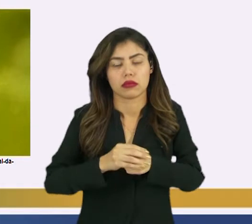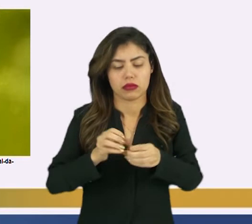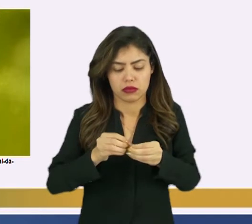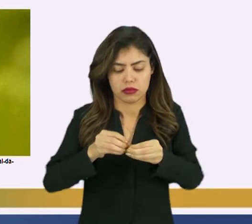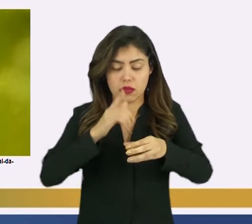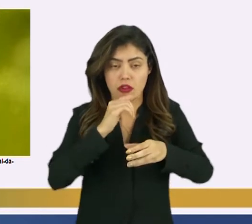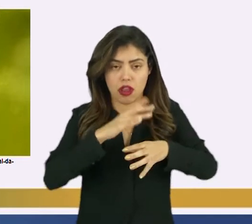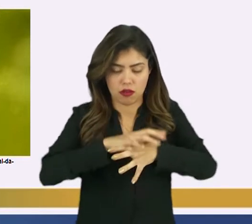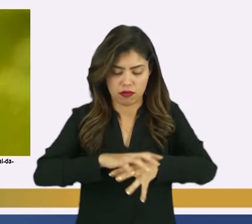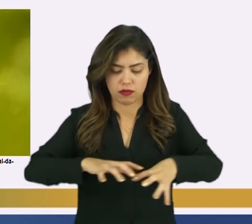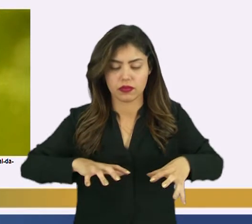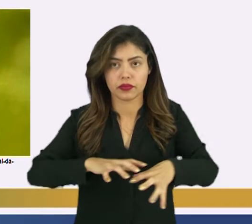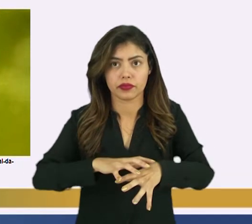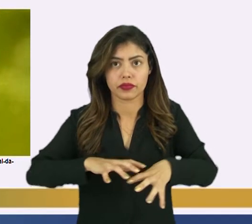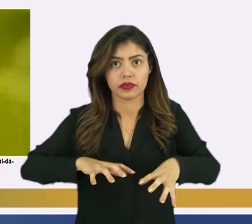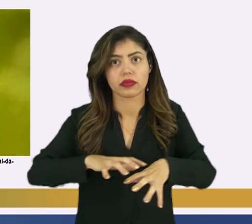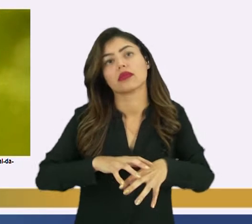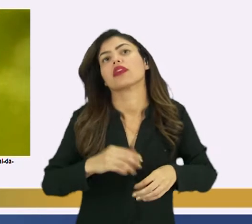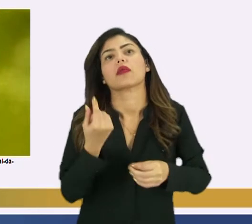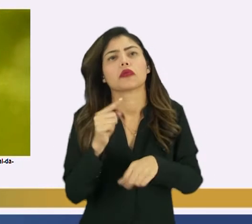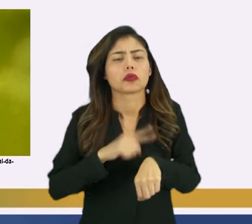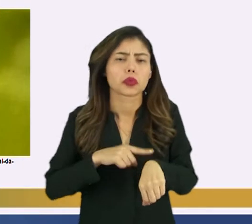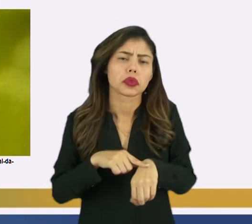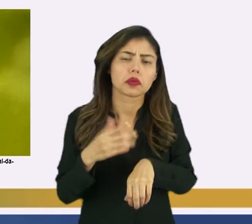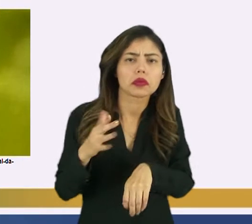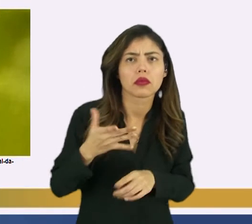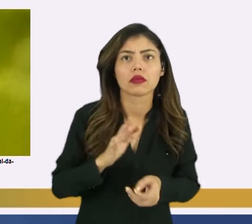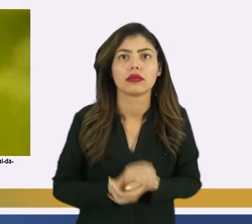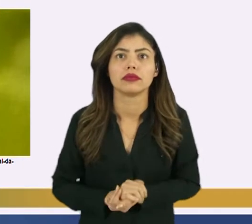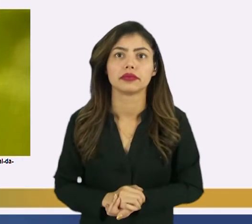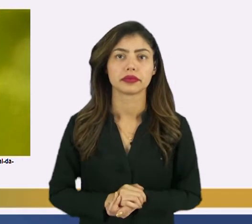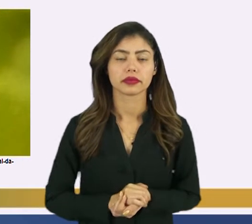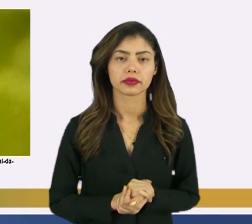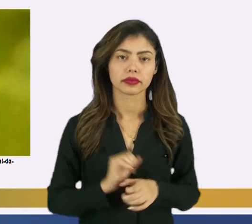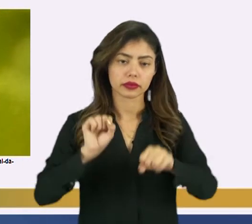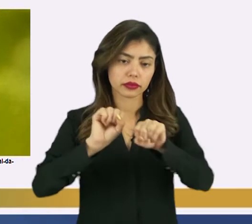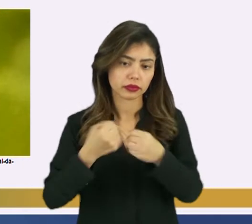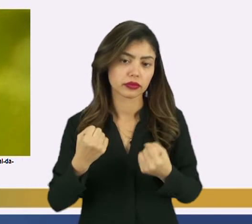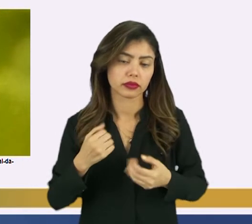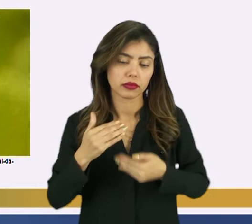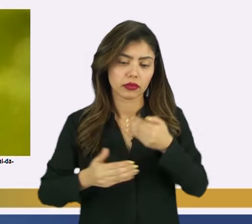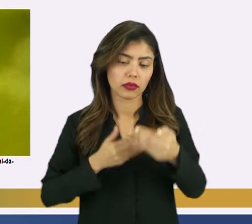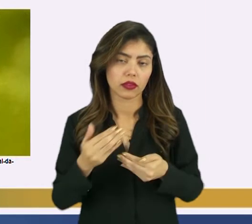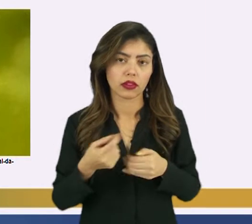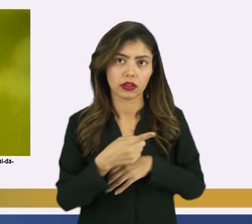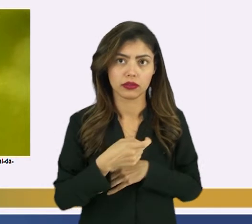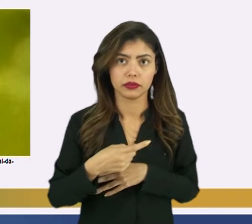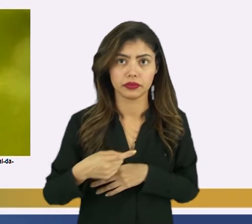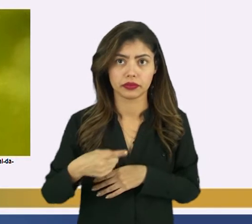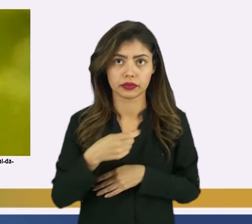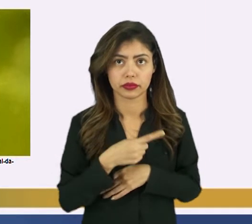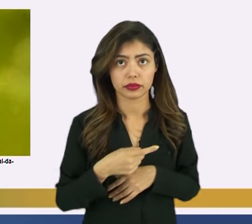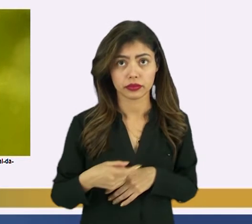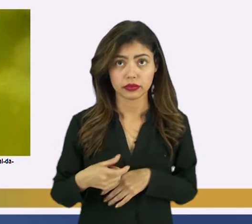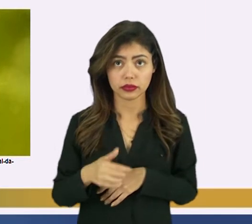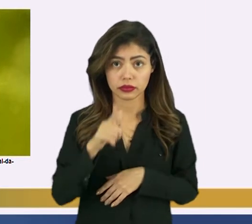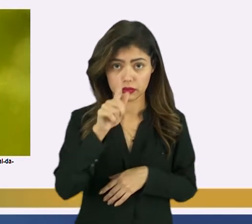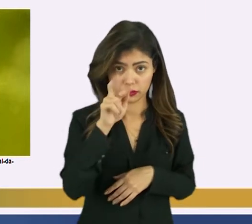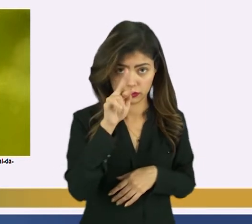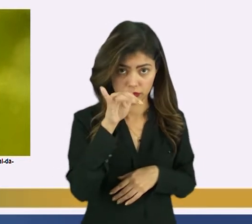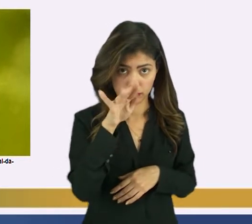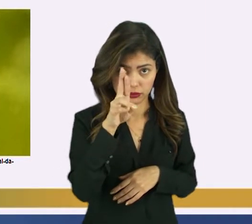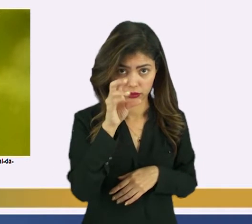processo de fecundação. Então depois de um tempo, os embriões vão se desenvolver na forma de larvas, né, que são os